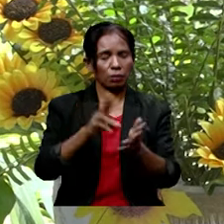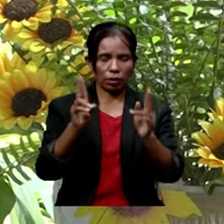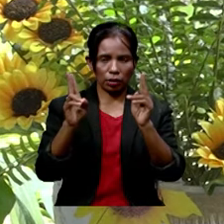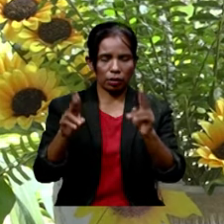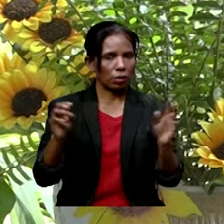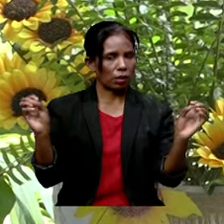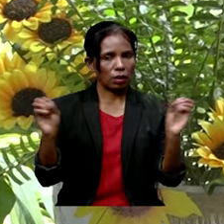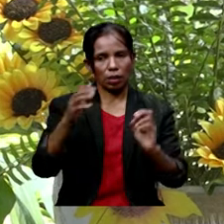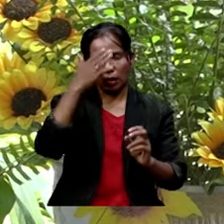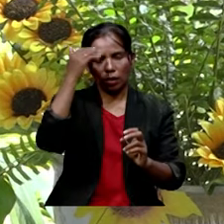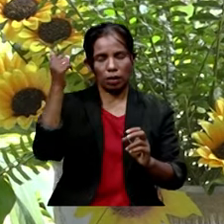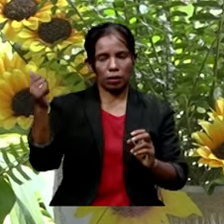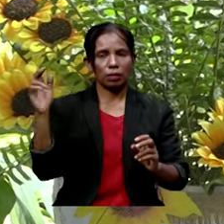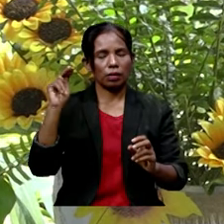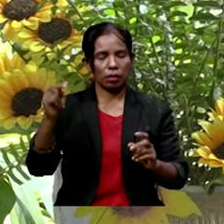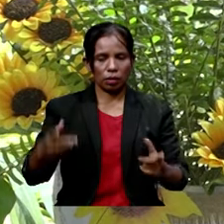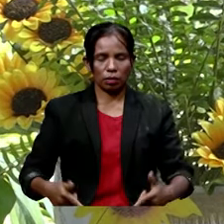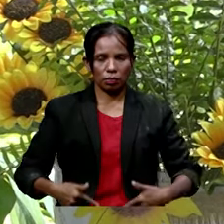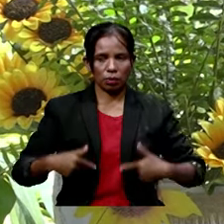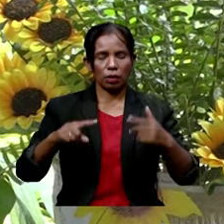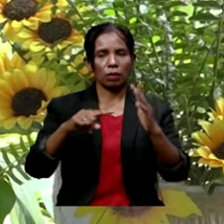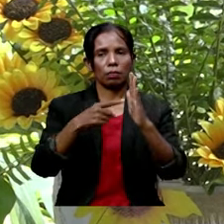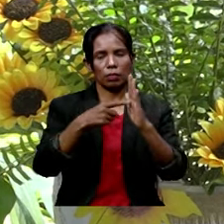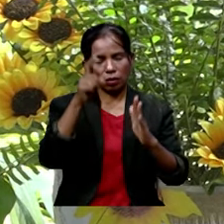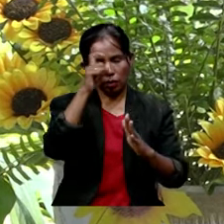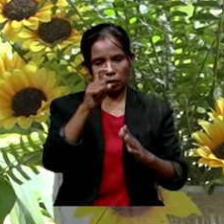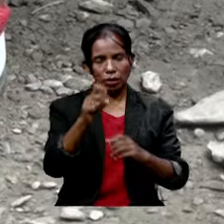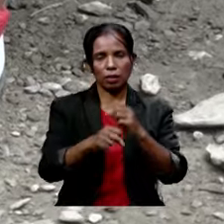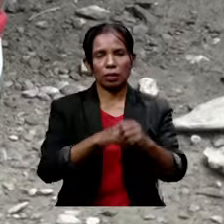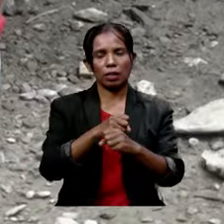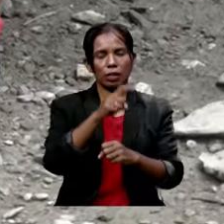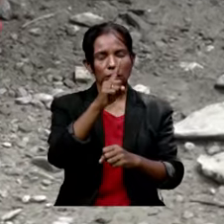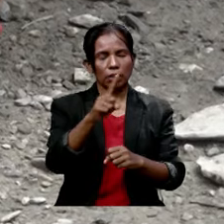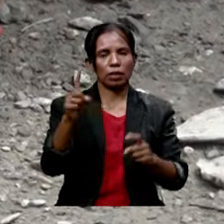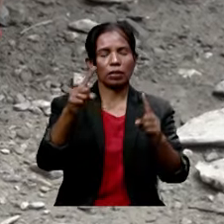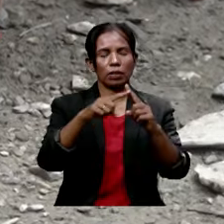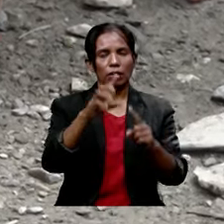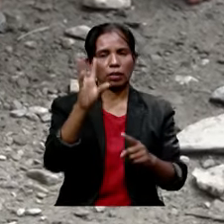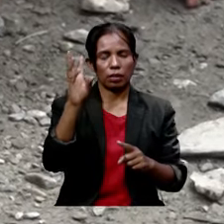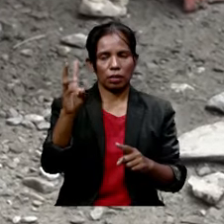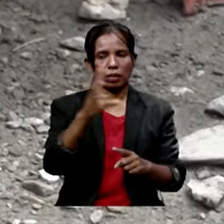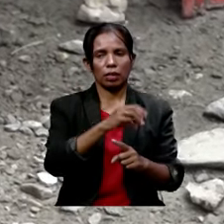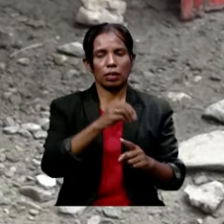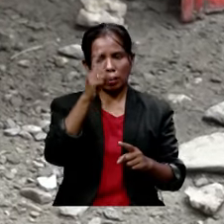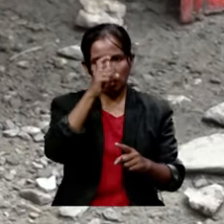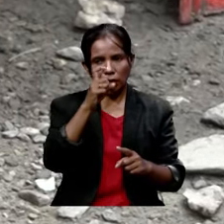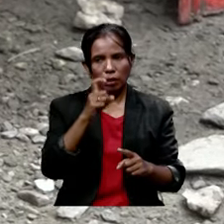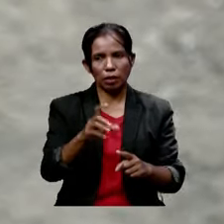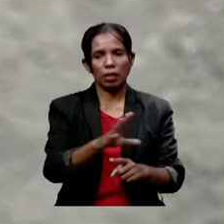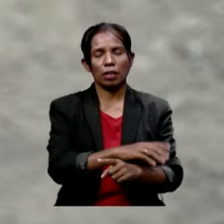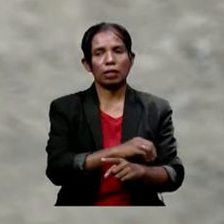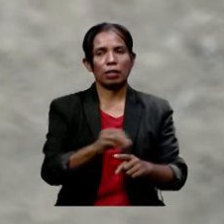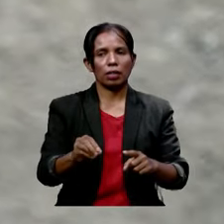nunca haluan e a nemoris nemak, hahu usi idade tinang ida tonen, hanara idade de ouro, mai be, kikuang